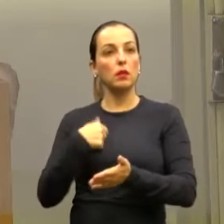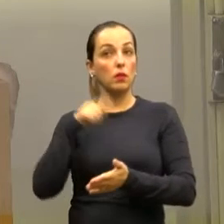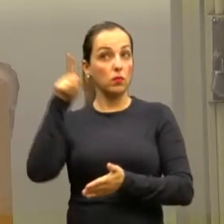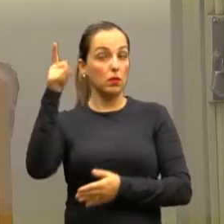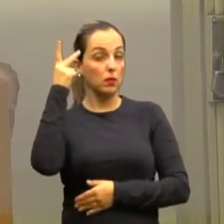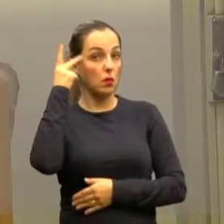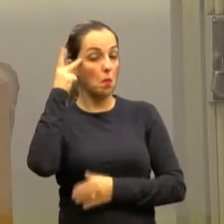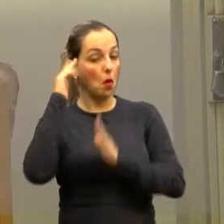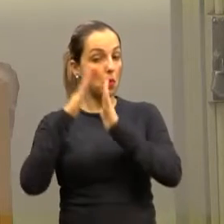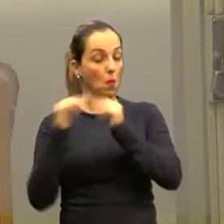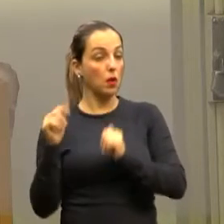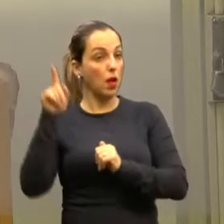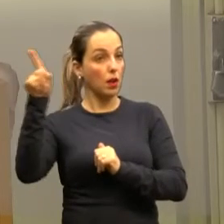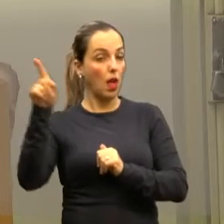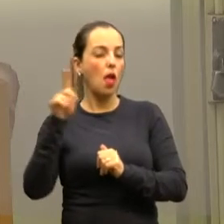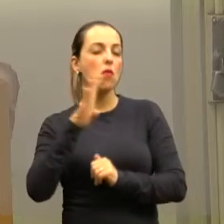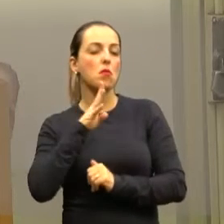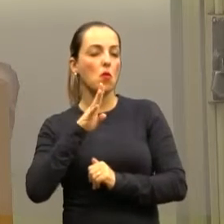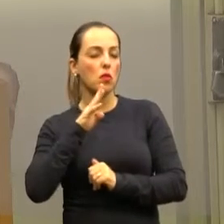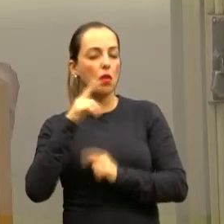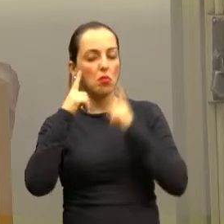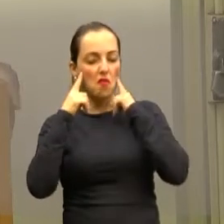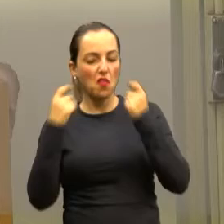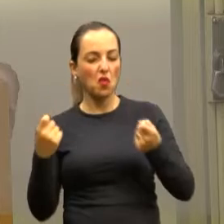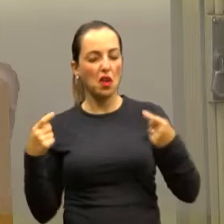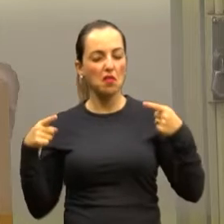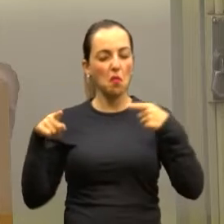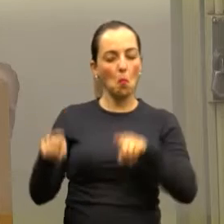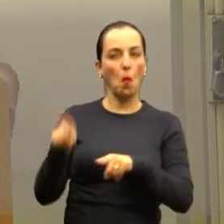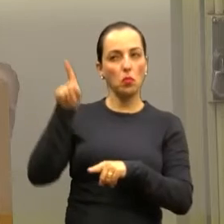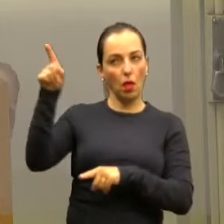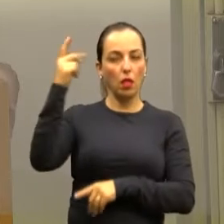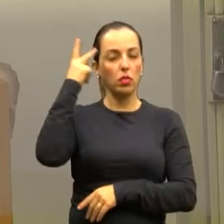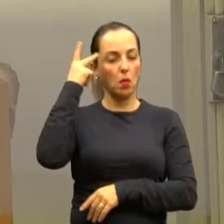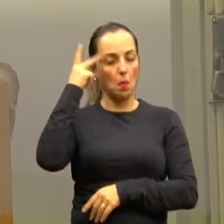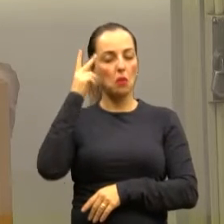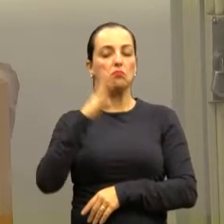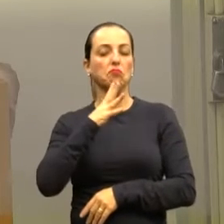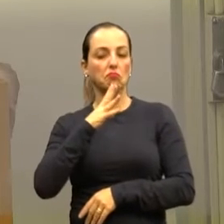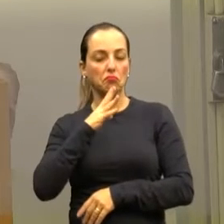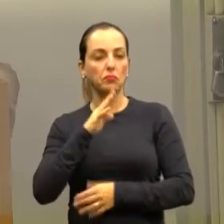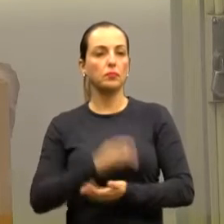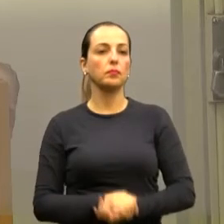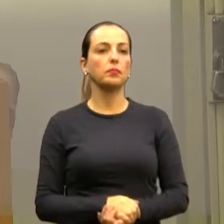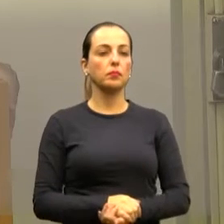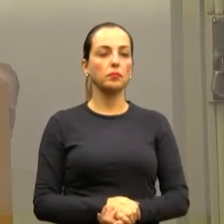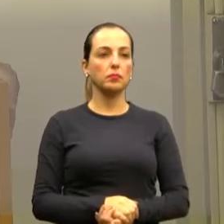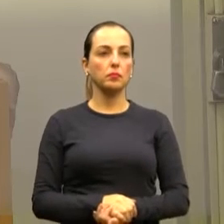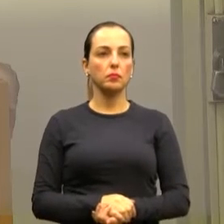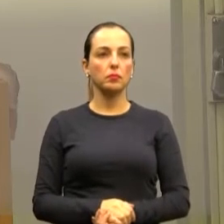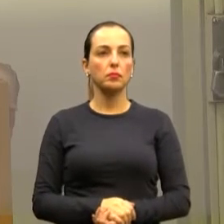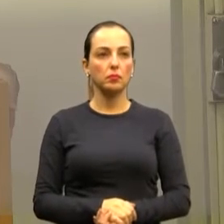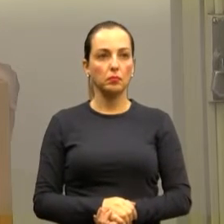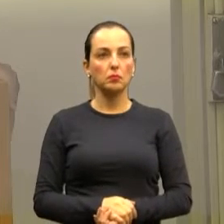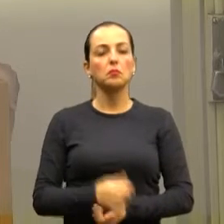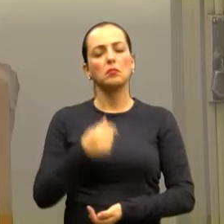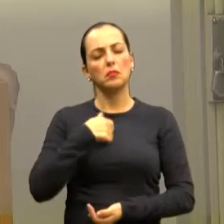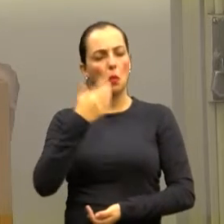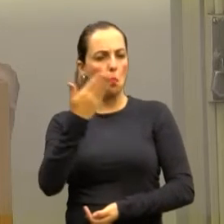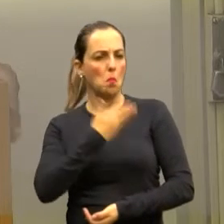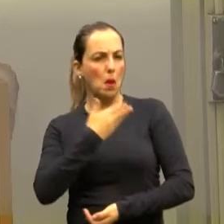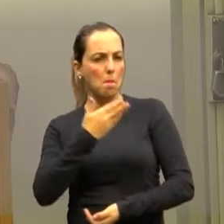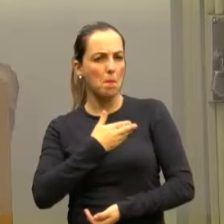morei em São Paulo e conheço de perto a violência que vocês sofreram lá tá hoje eu tenho muita muitos